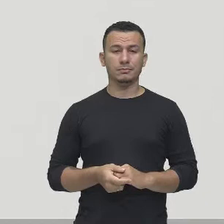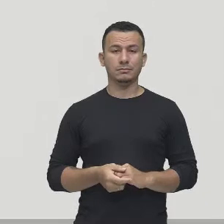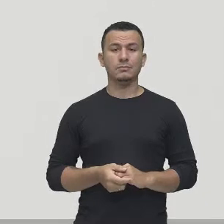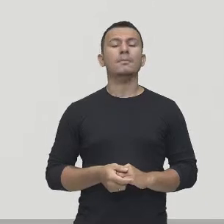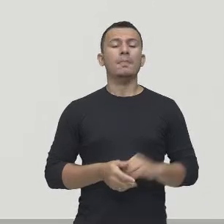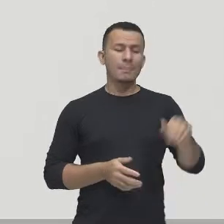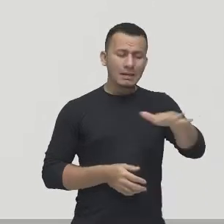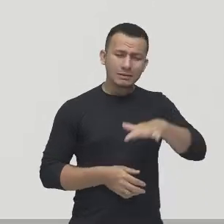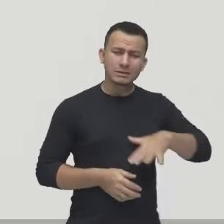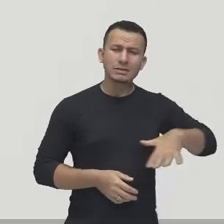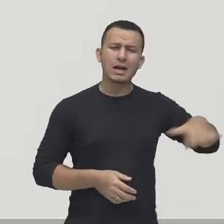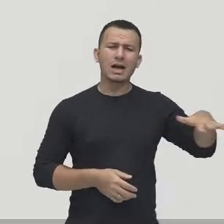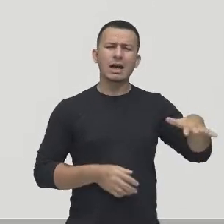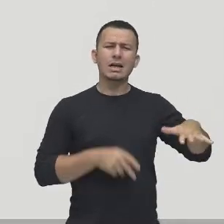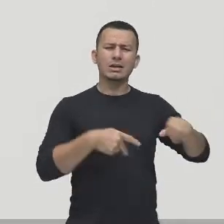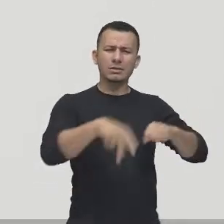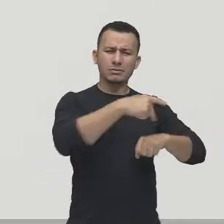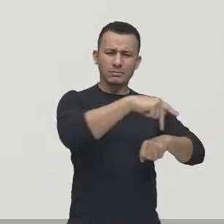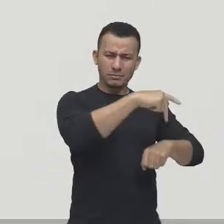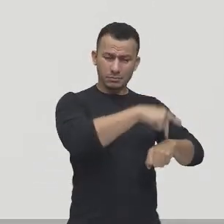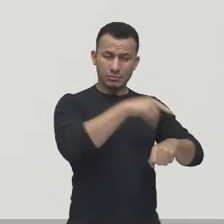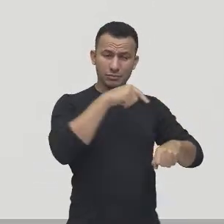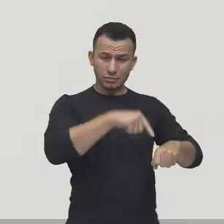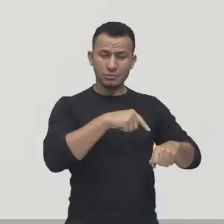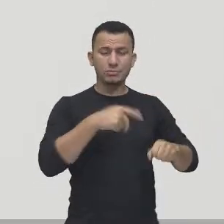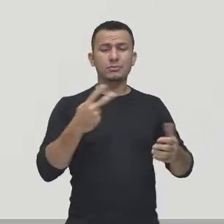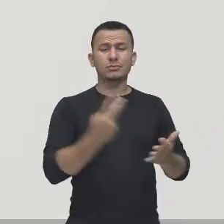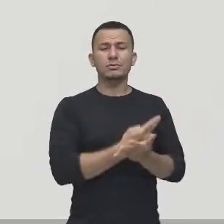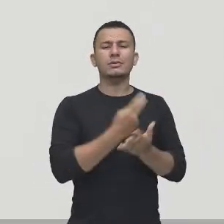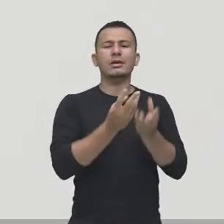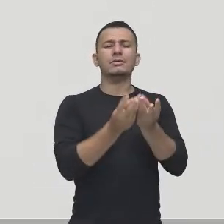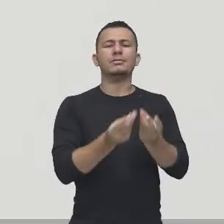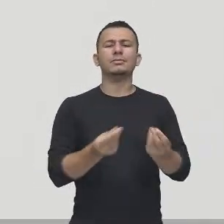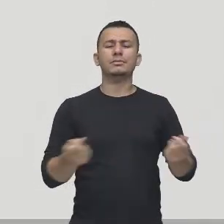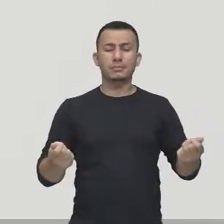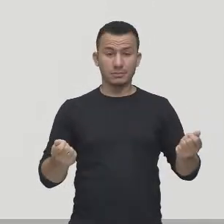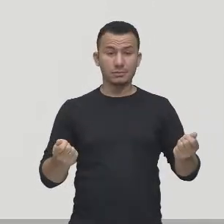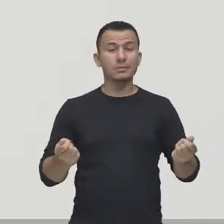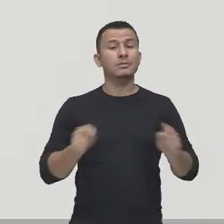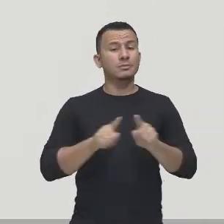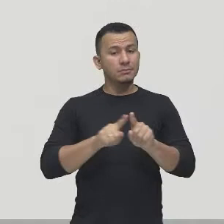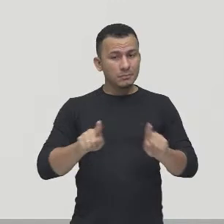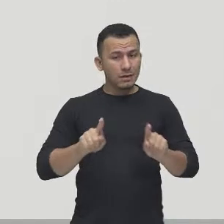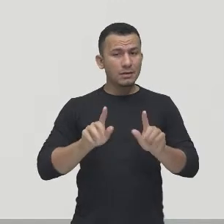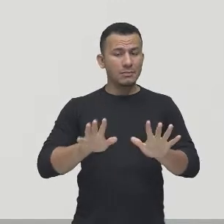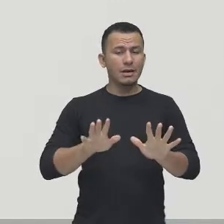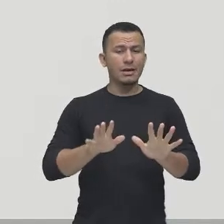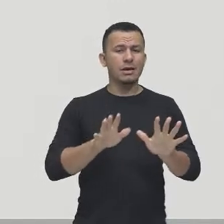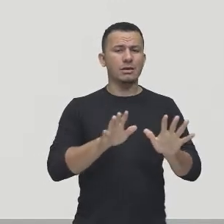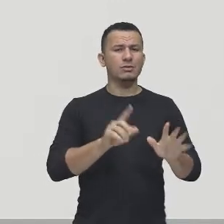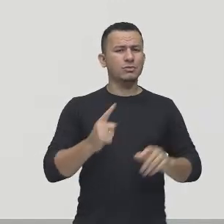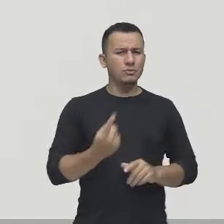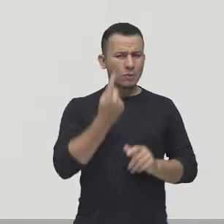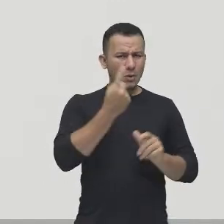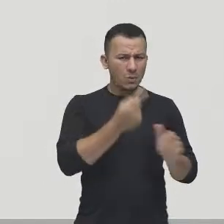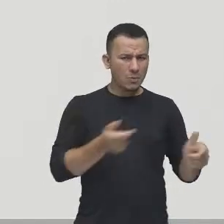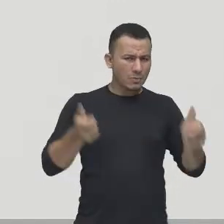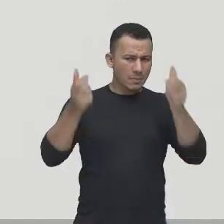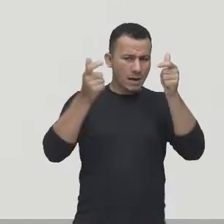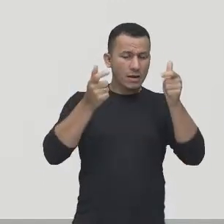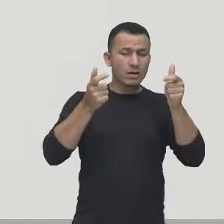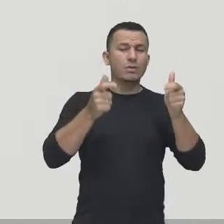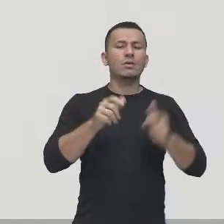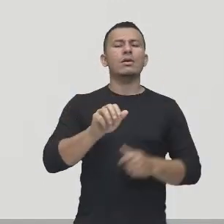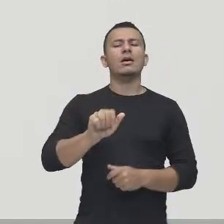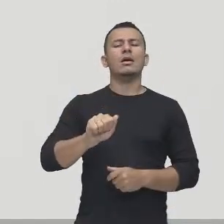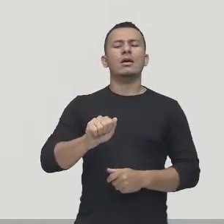Essa área, por exemplo, do Império Austro-Húngaro acabou se desfazendo. E não só o Império Austro-Húngaro, né? A gente está falando aqui,